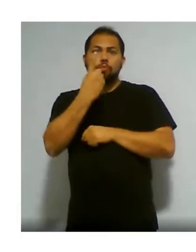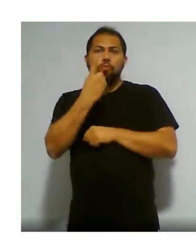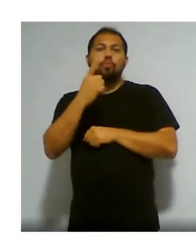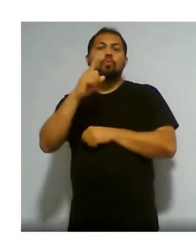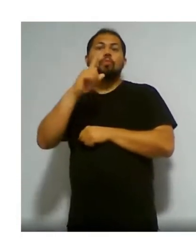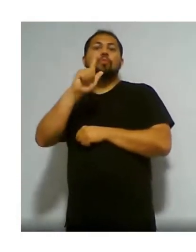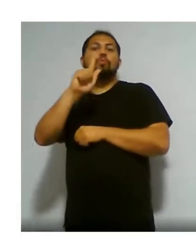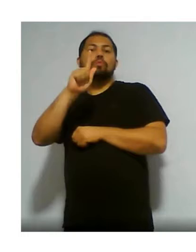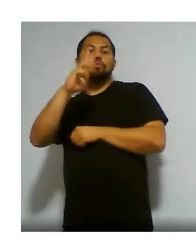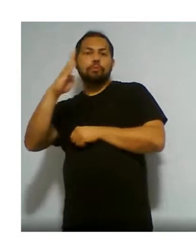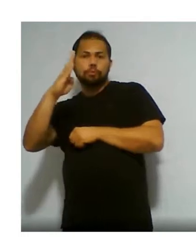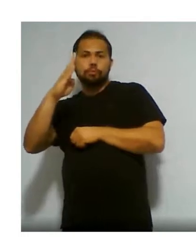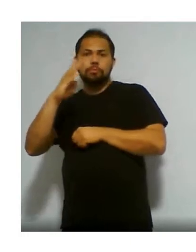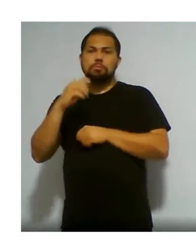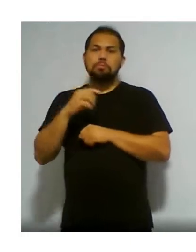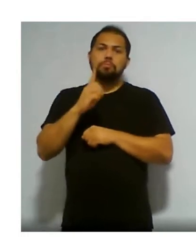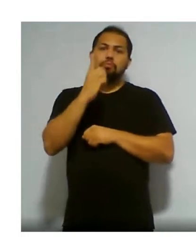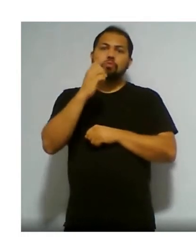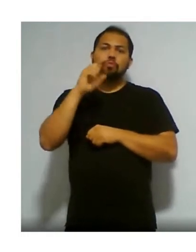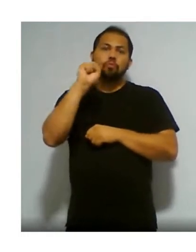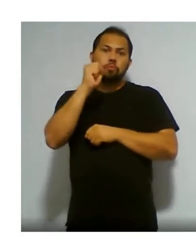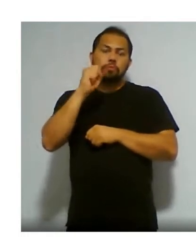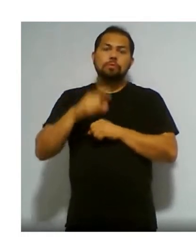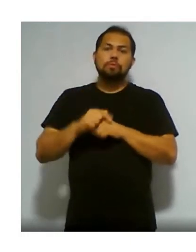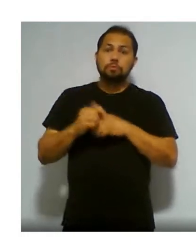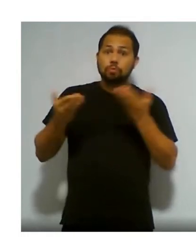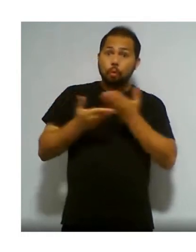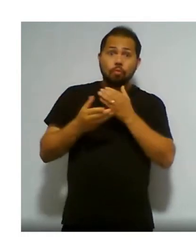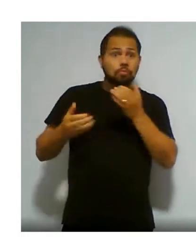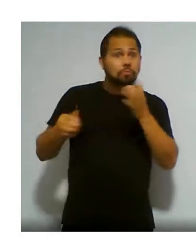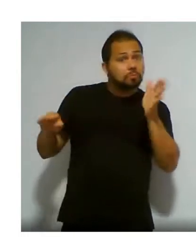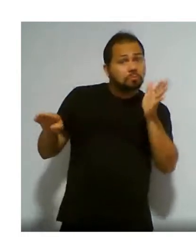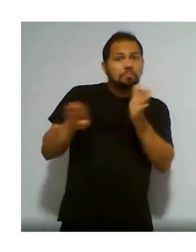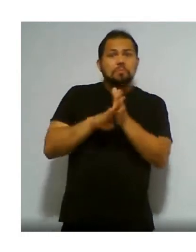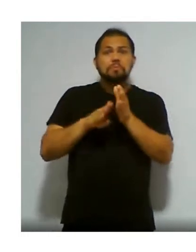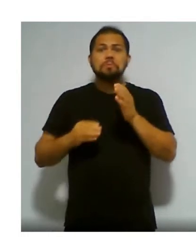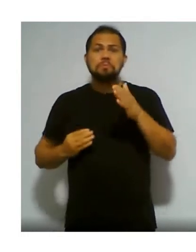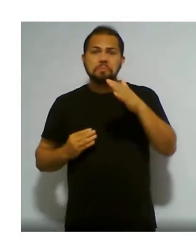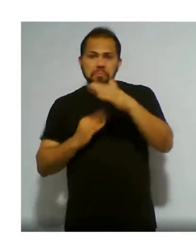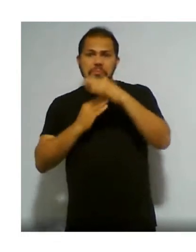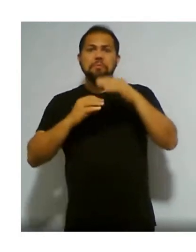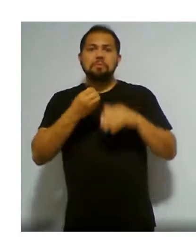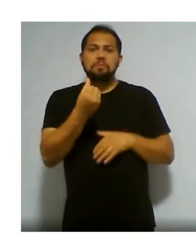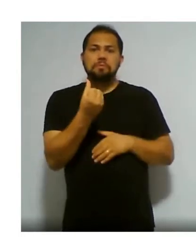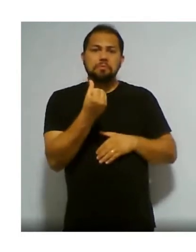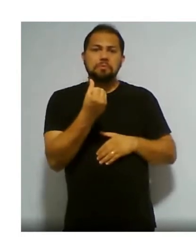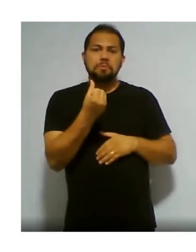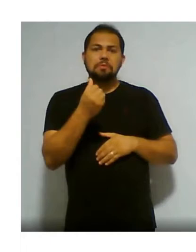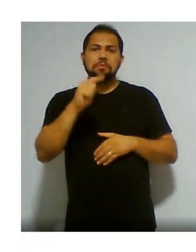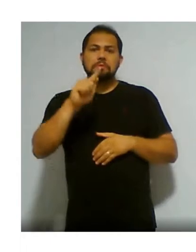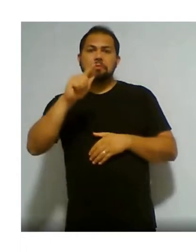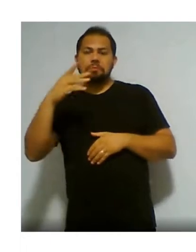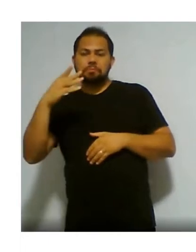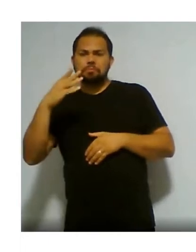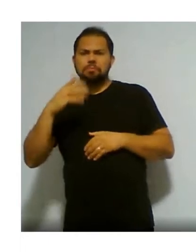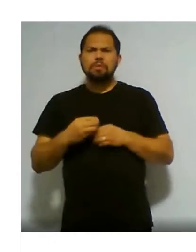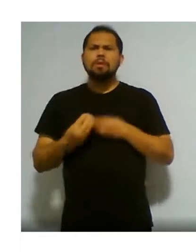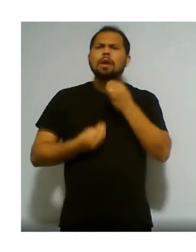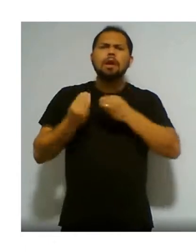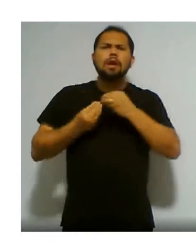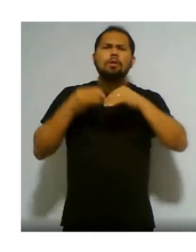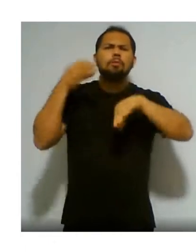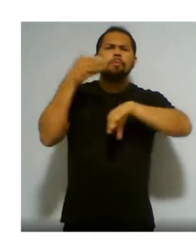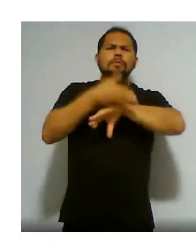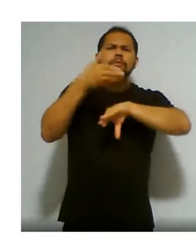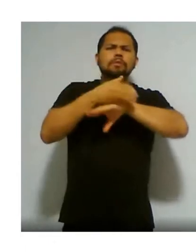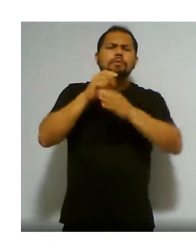consegue tranquilamente chegar aos 6 GB por segundo. E lembrando, a gente quer acessar um HD. Como é que a gente quer acessar o HD? Para abrir um